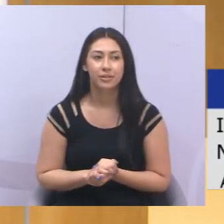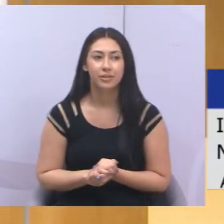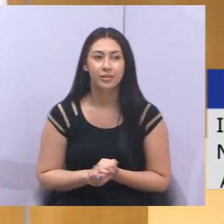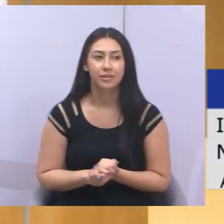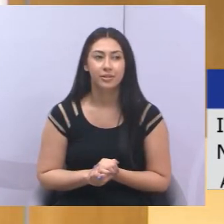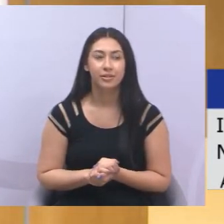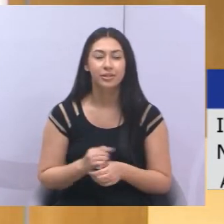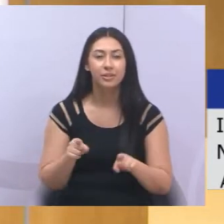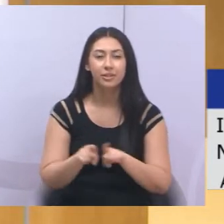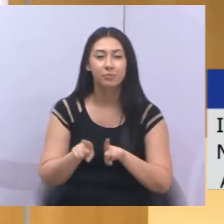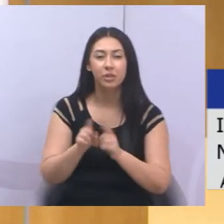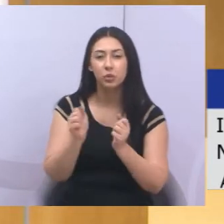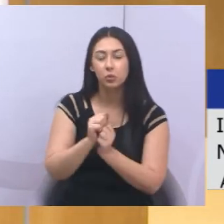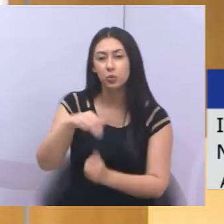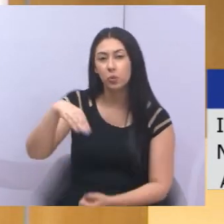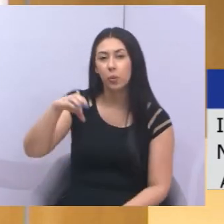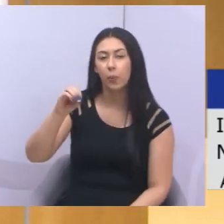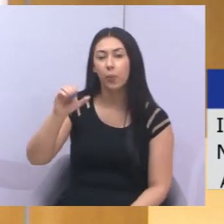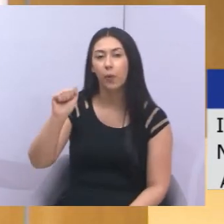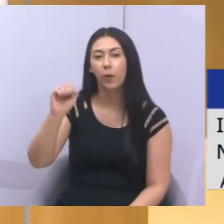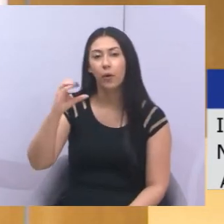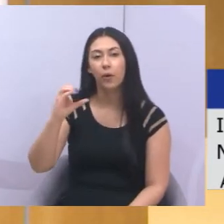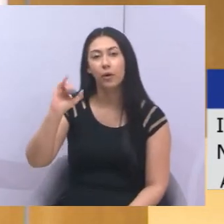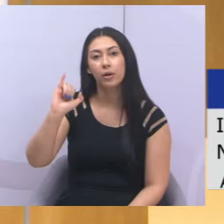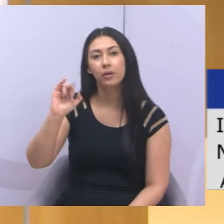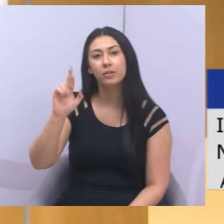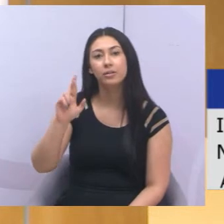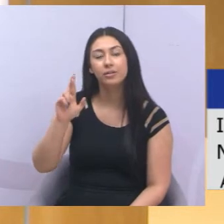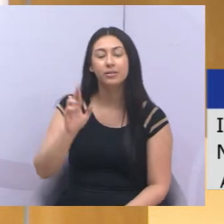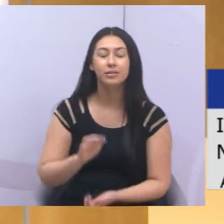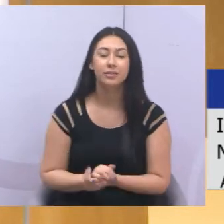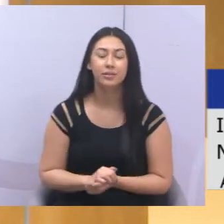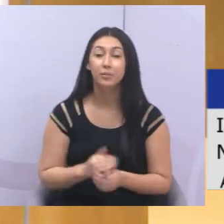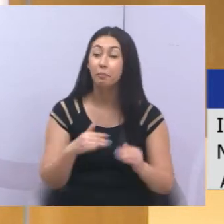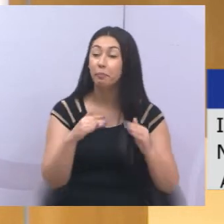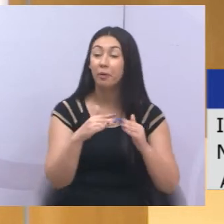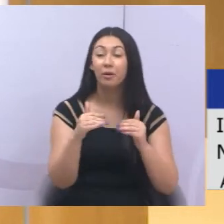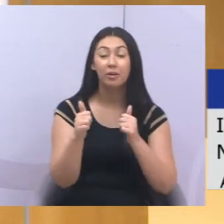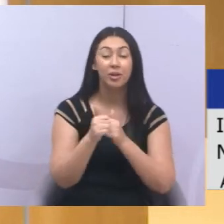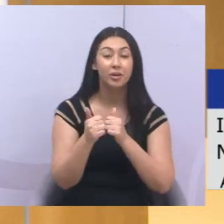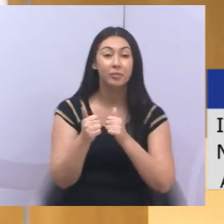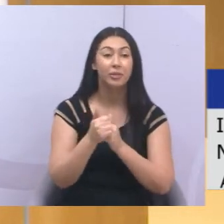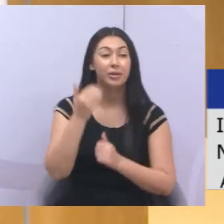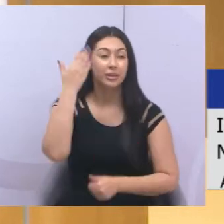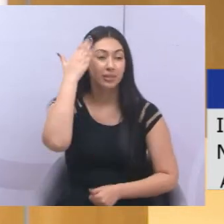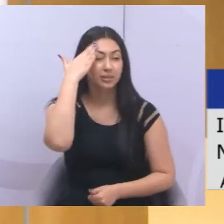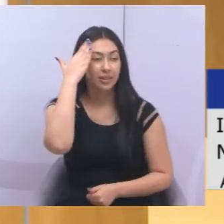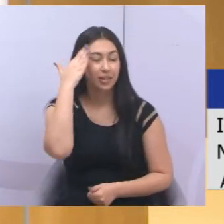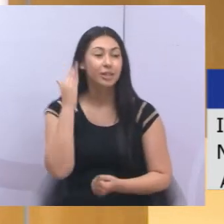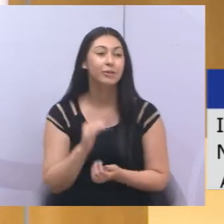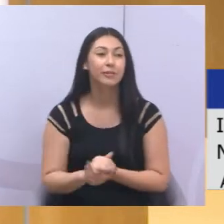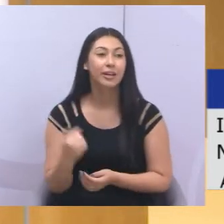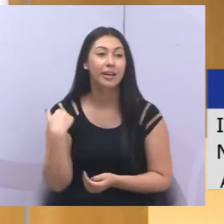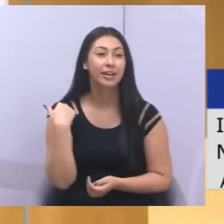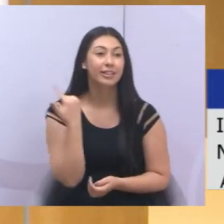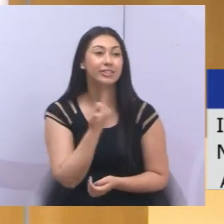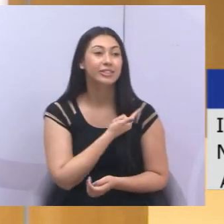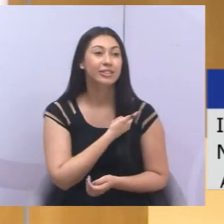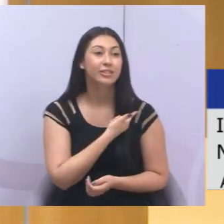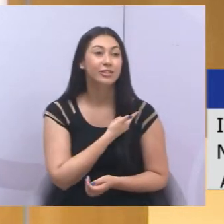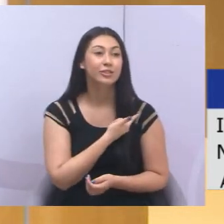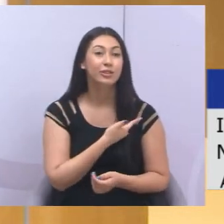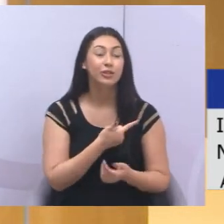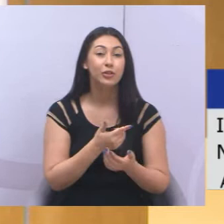querido Moacir Salles, também é morador ali da região, e sabe muito bem, né, Moacir, que a gente chegou